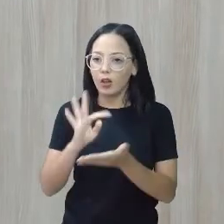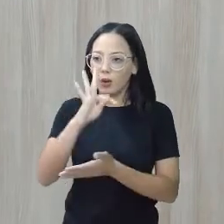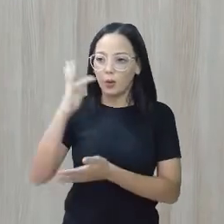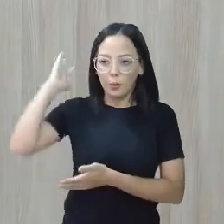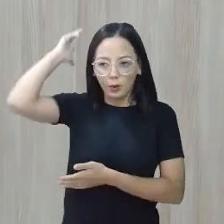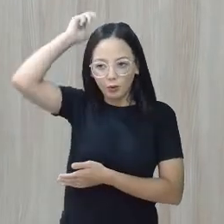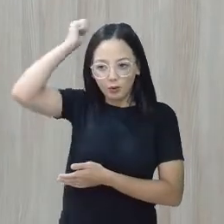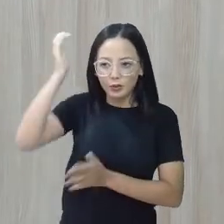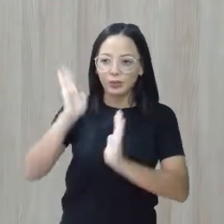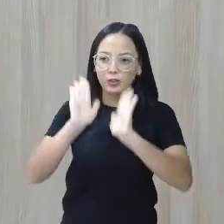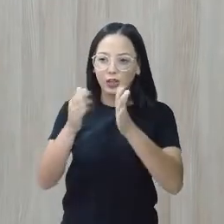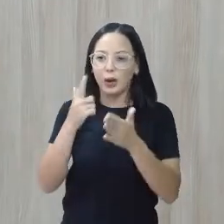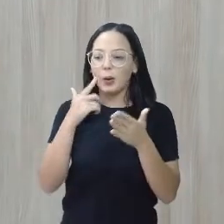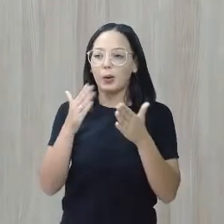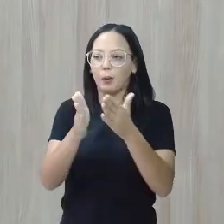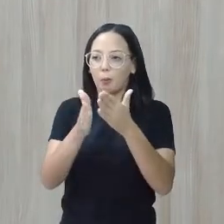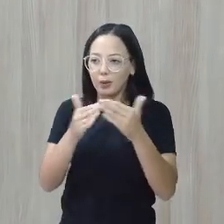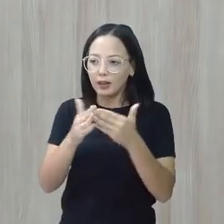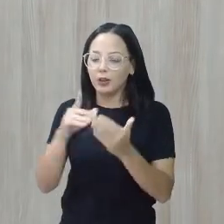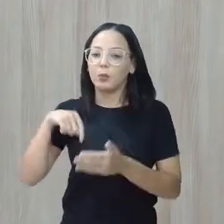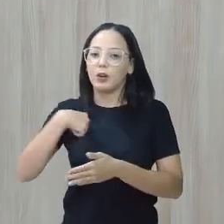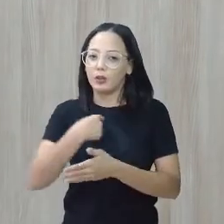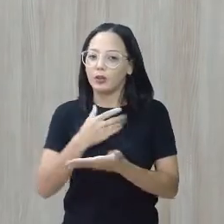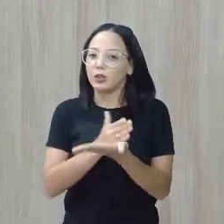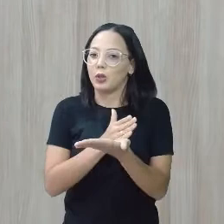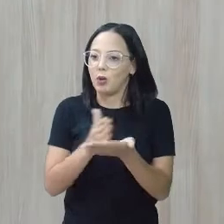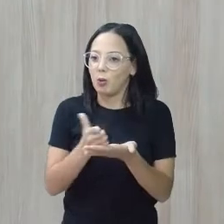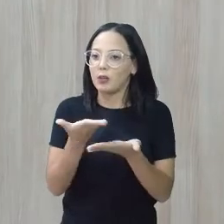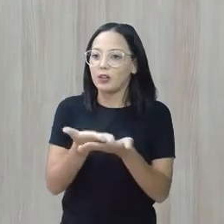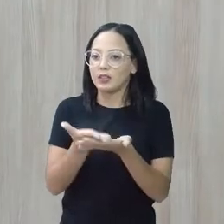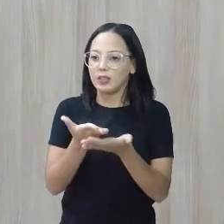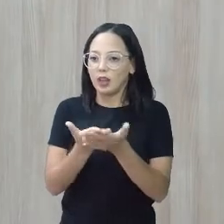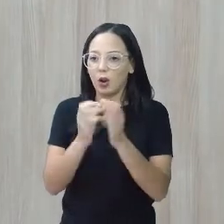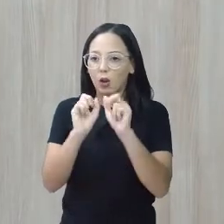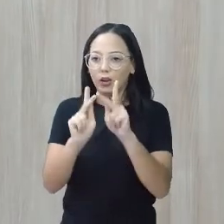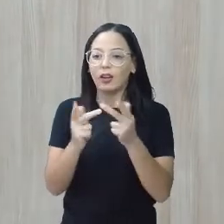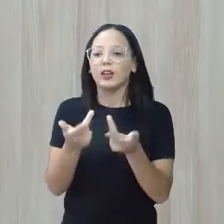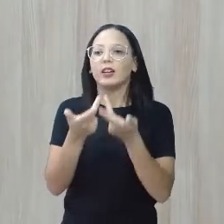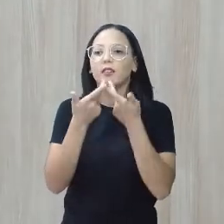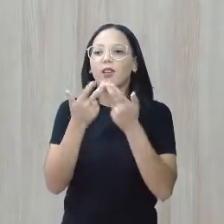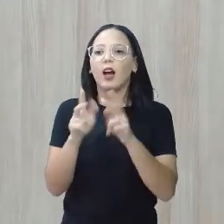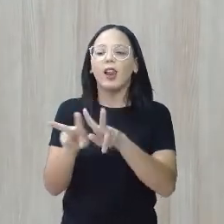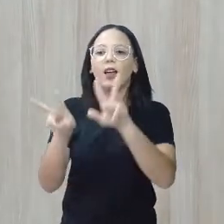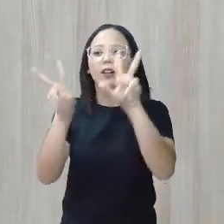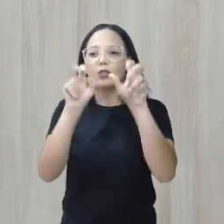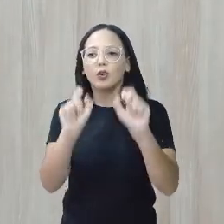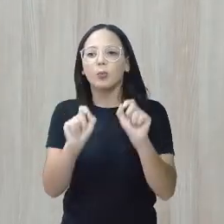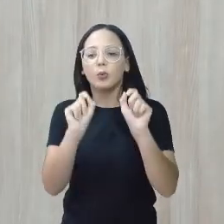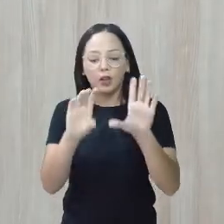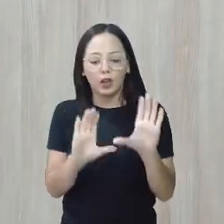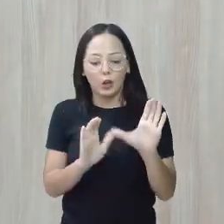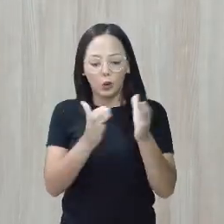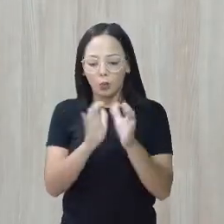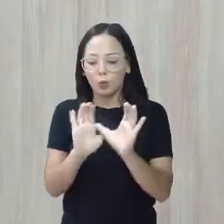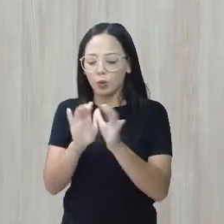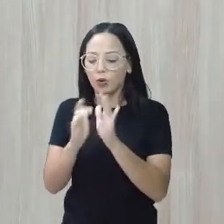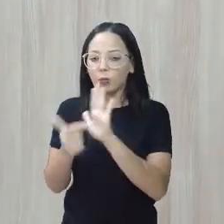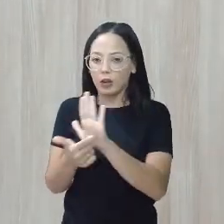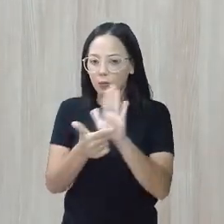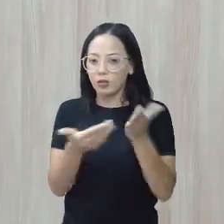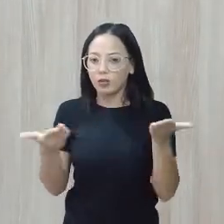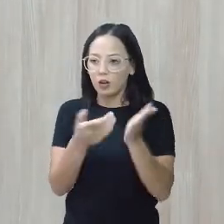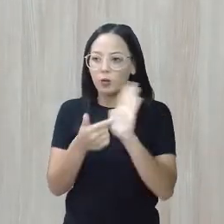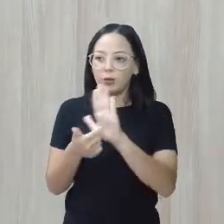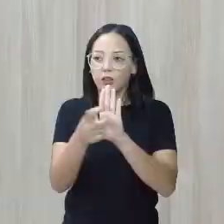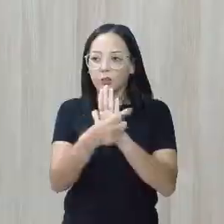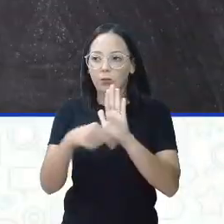apareceu aqui, né? Pedindo para a gente começar a nossa aula. E a nossa aula fala sobre população e amostra. Aqui eu estou apresentando